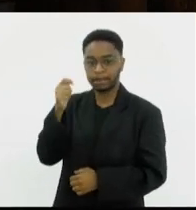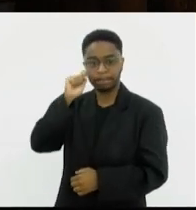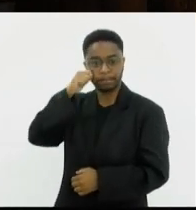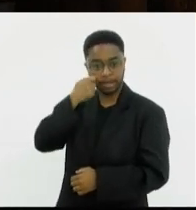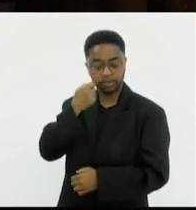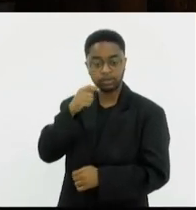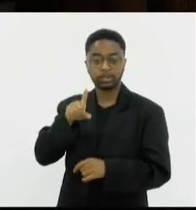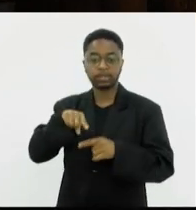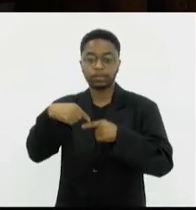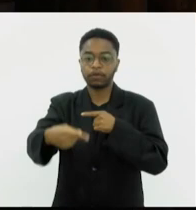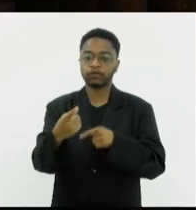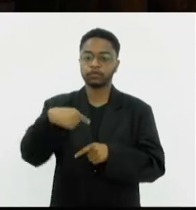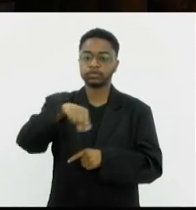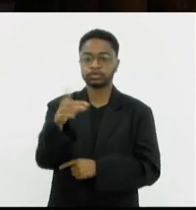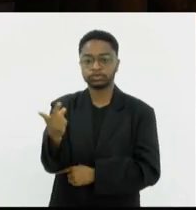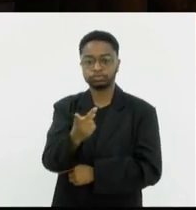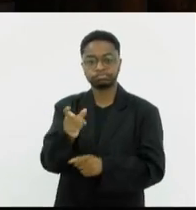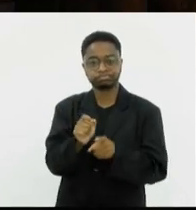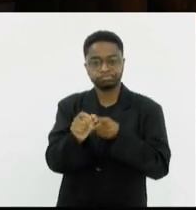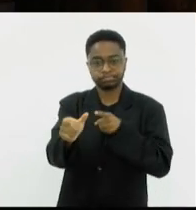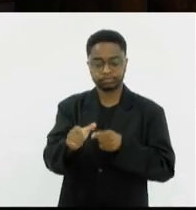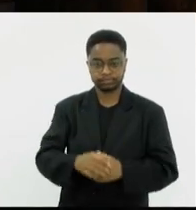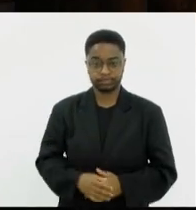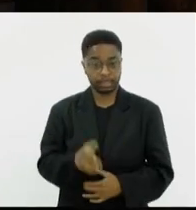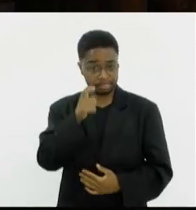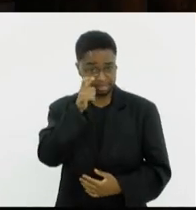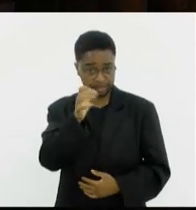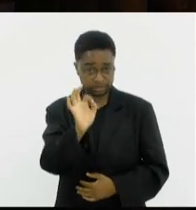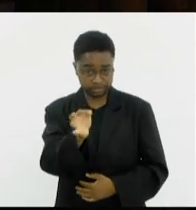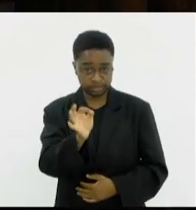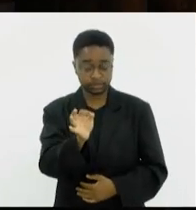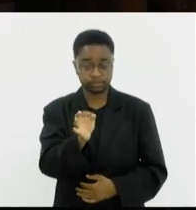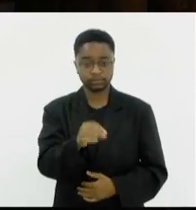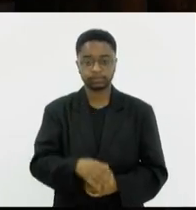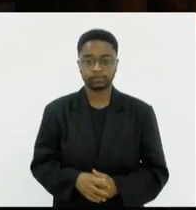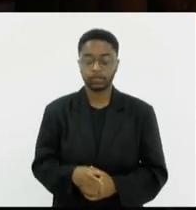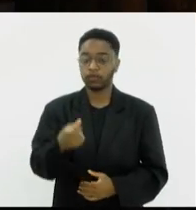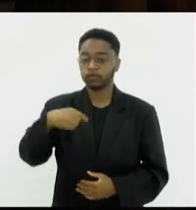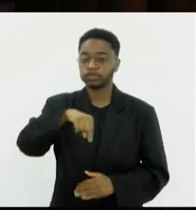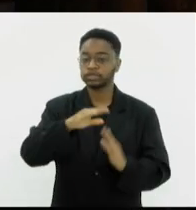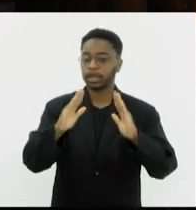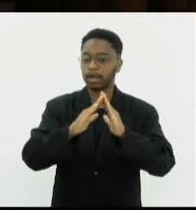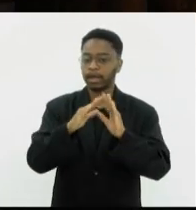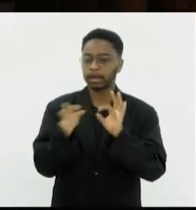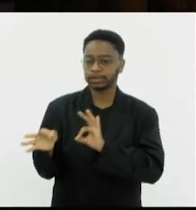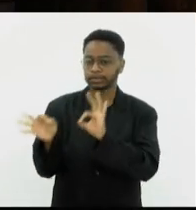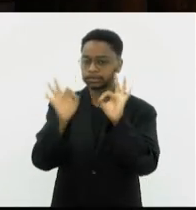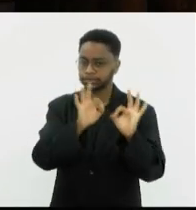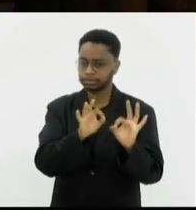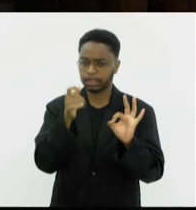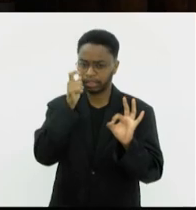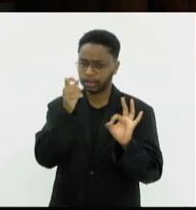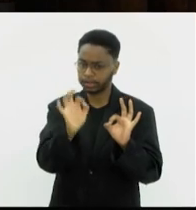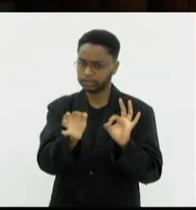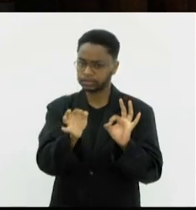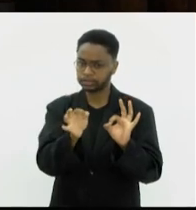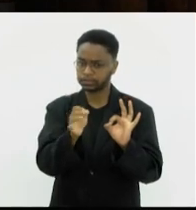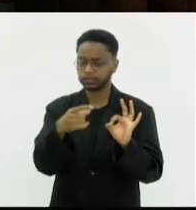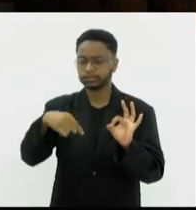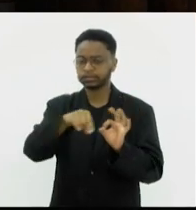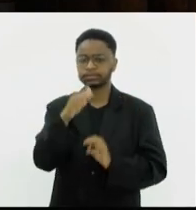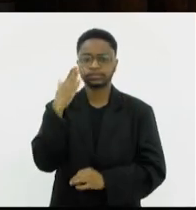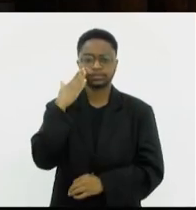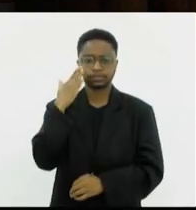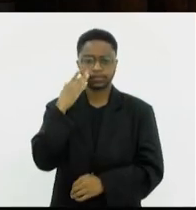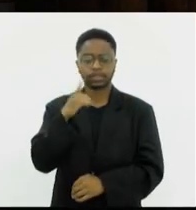vocês gozam. Interessante isso, né? Vocês que estão aí em casa nos assistindo, interessante vocês saberem